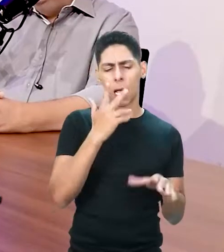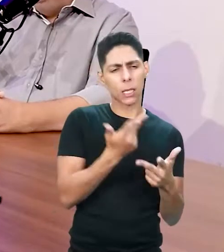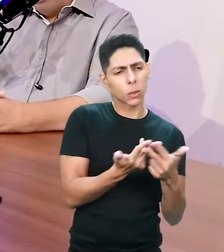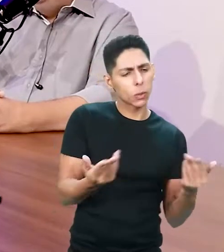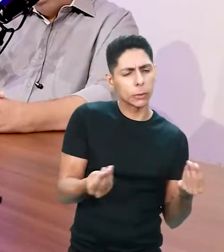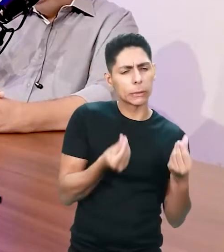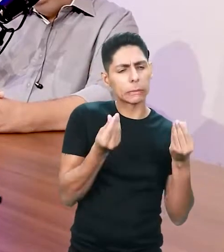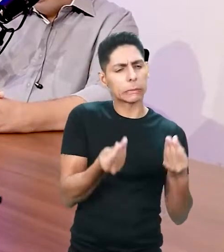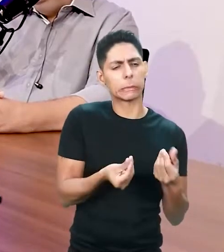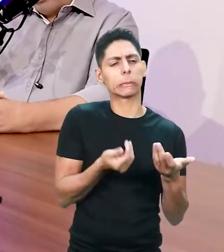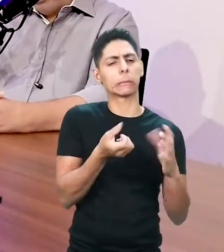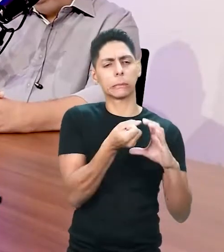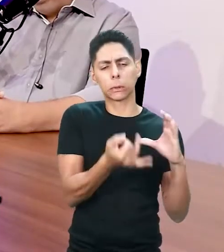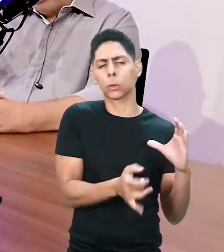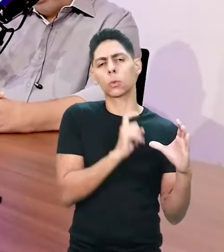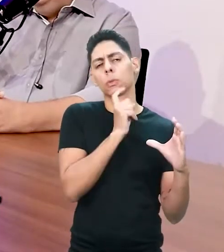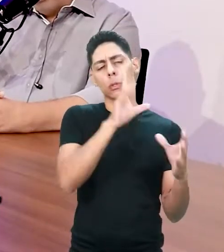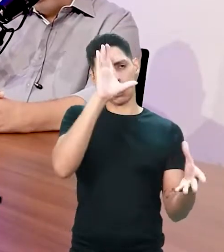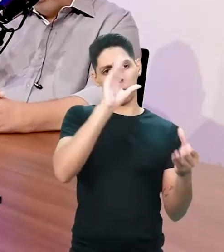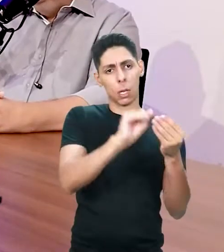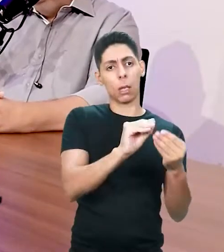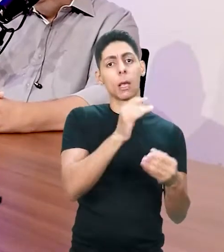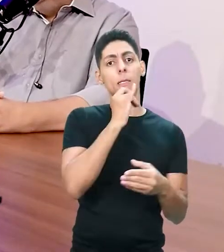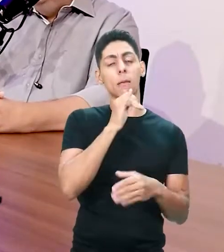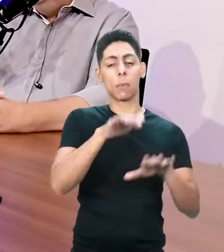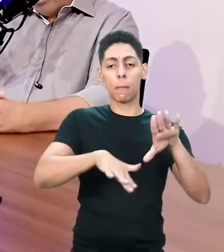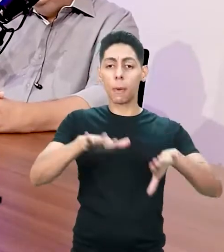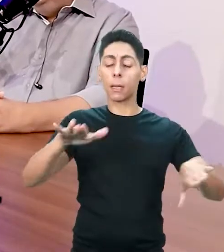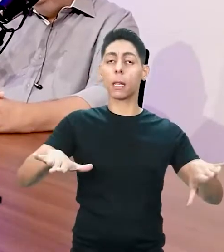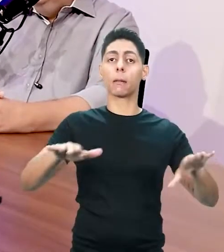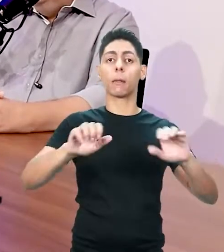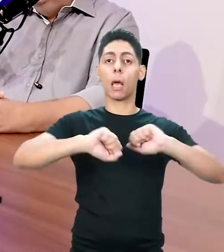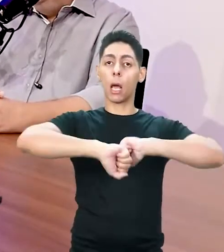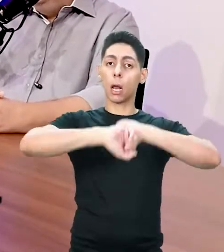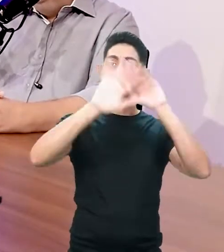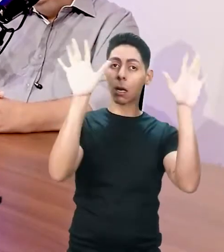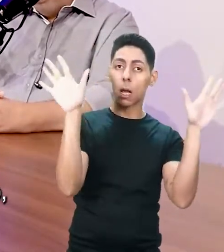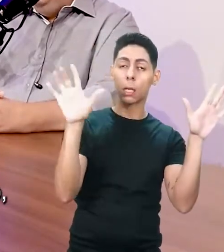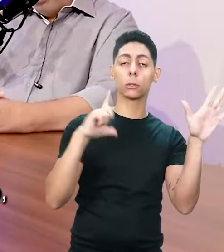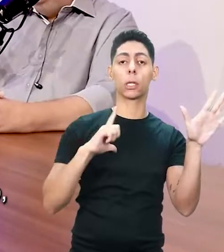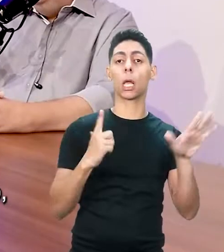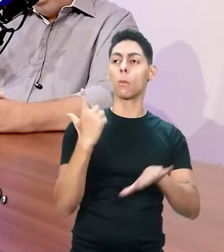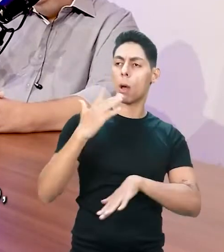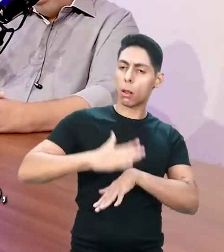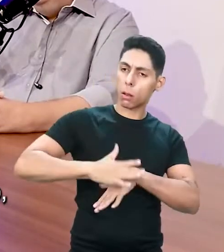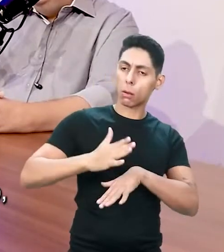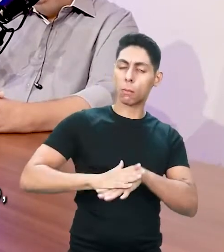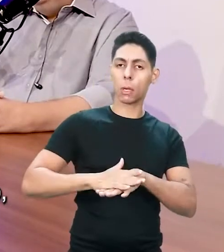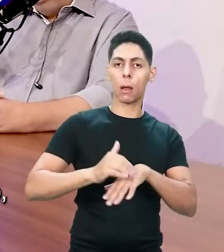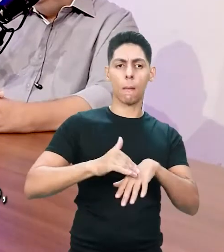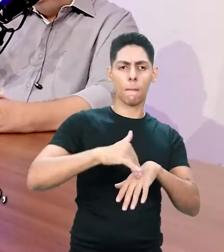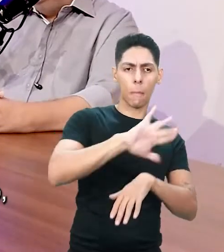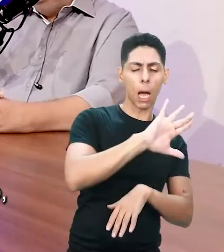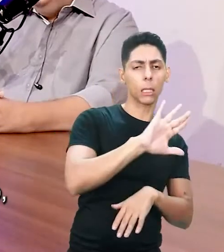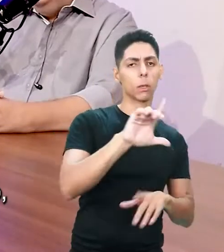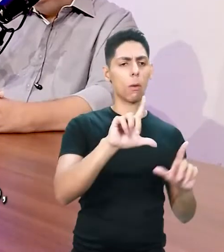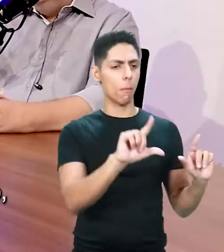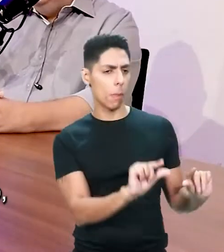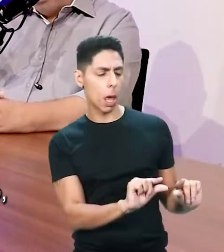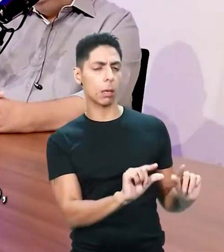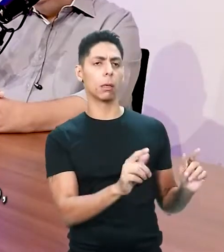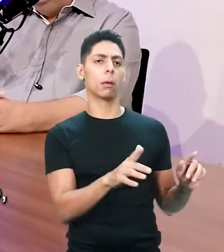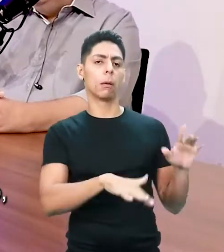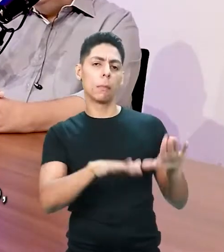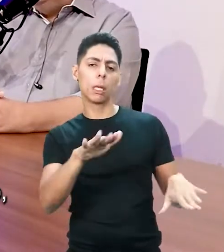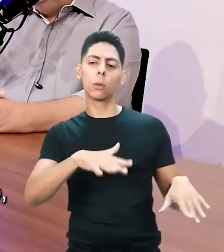Por exemplo, dependendo da claridade, você tem uma autonomia maior ou menor, dependendo do espaço,